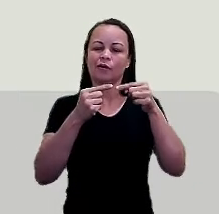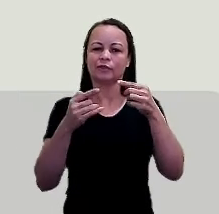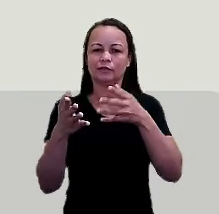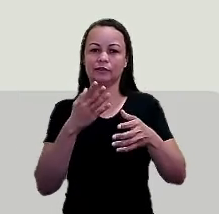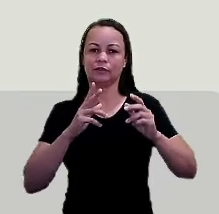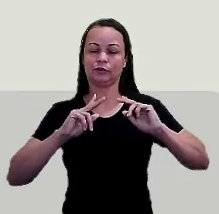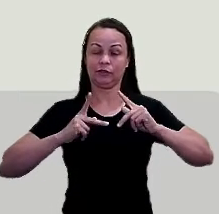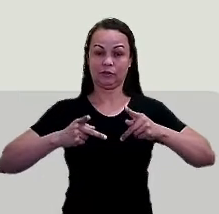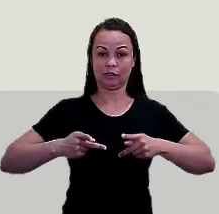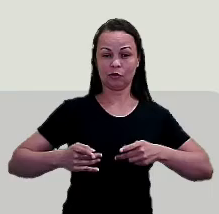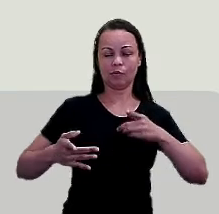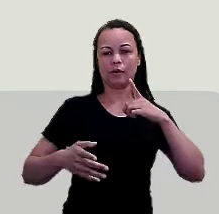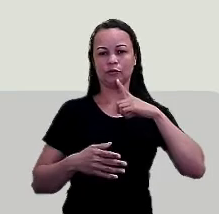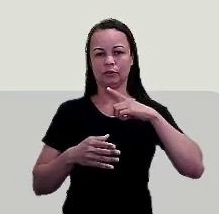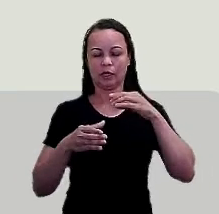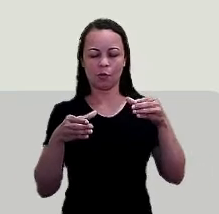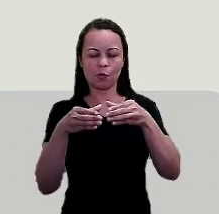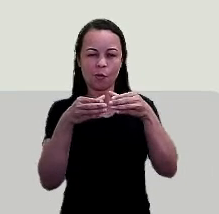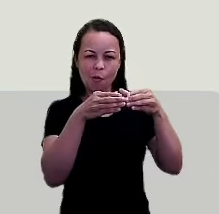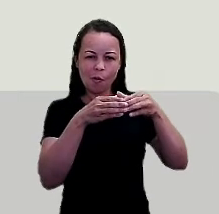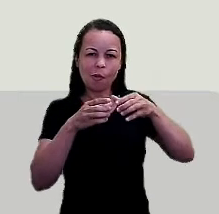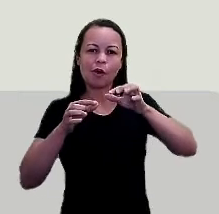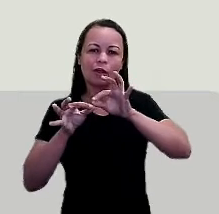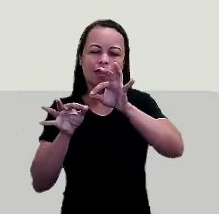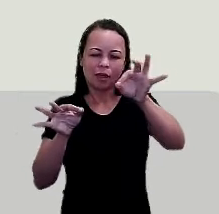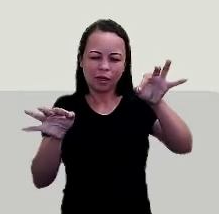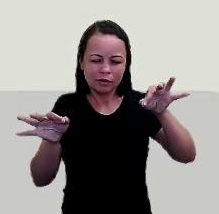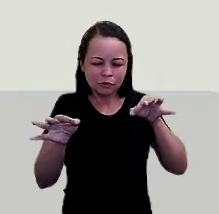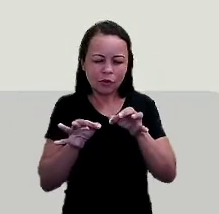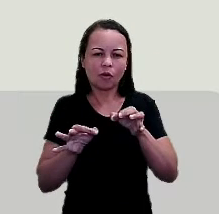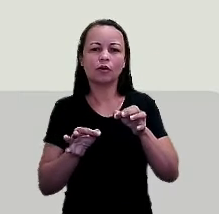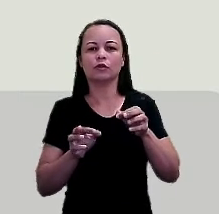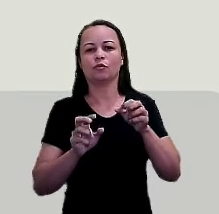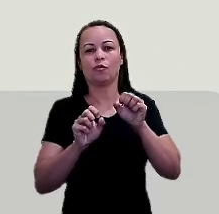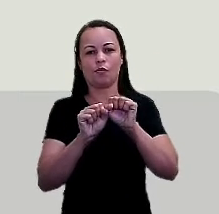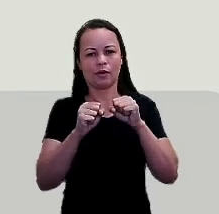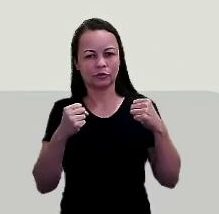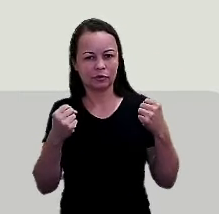ao território, com a coletividade, com a sociedade